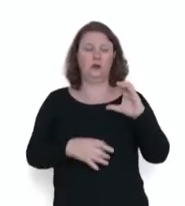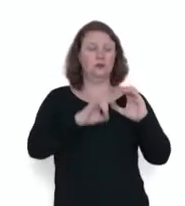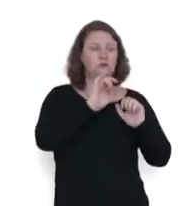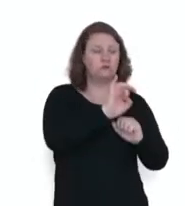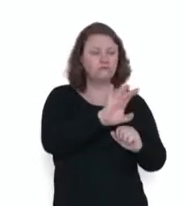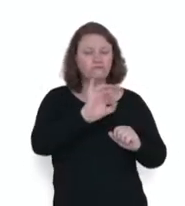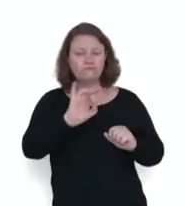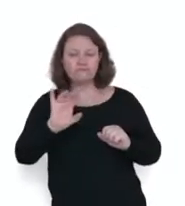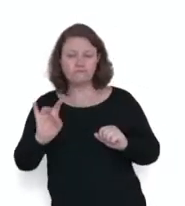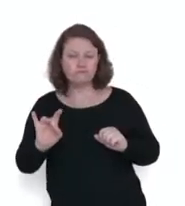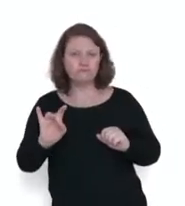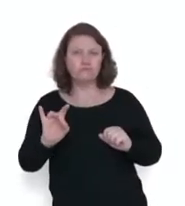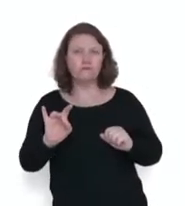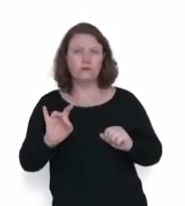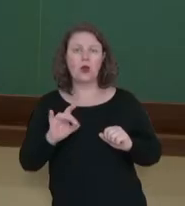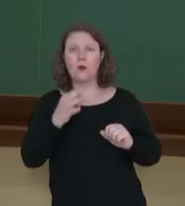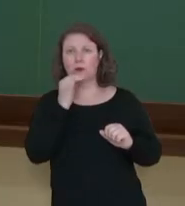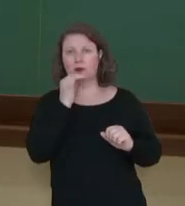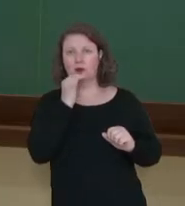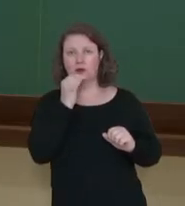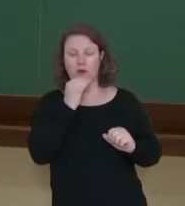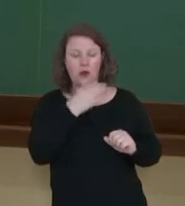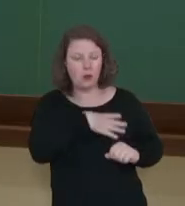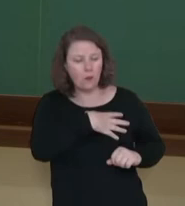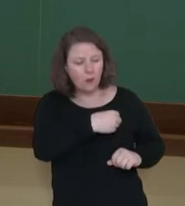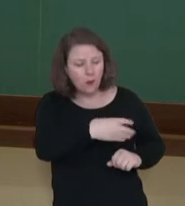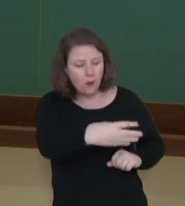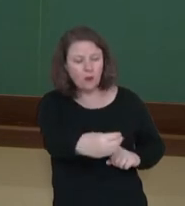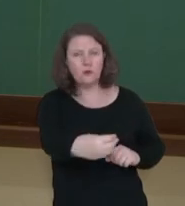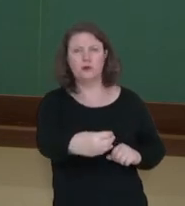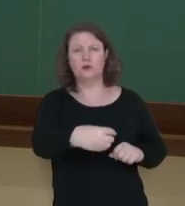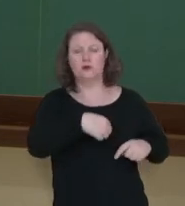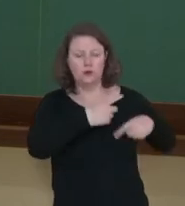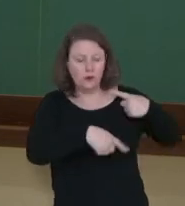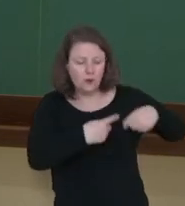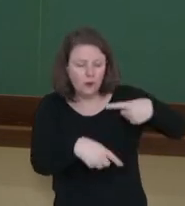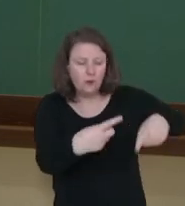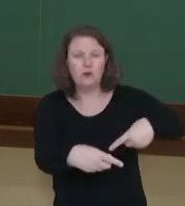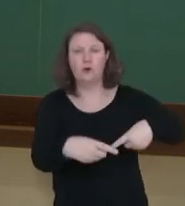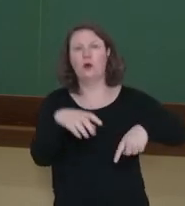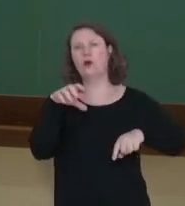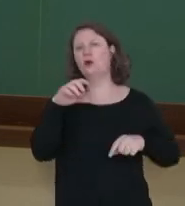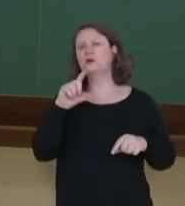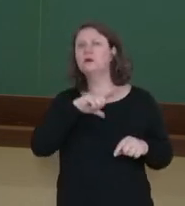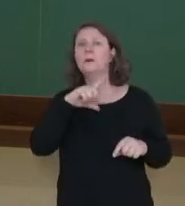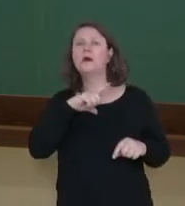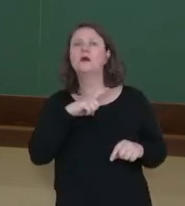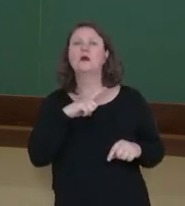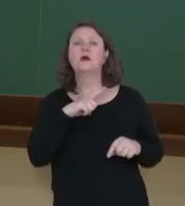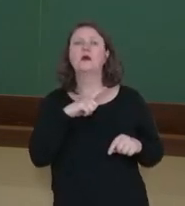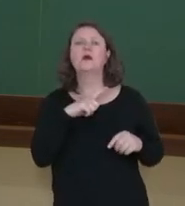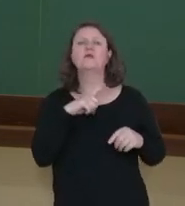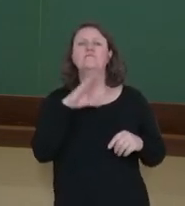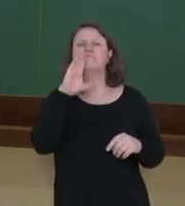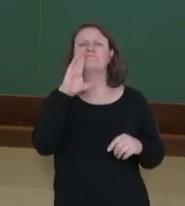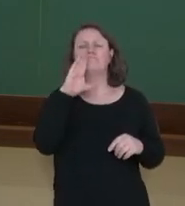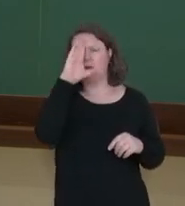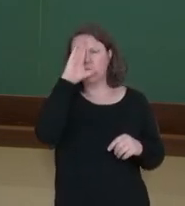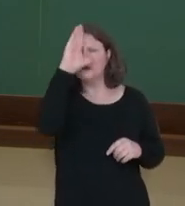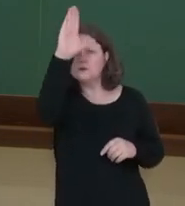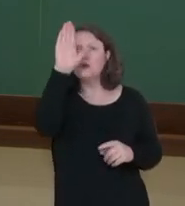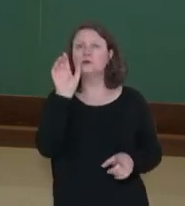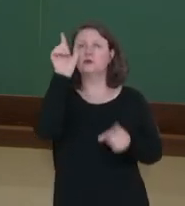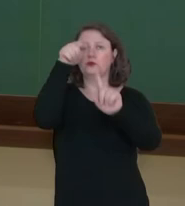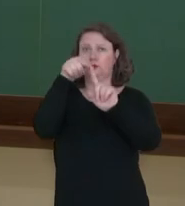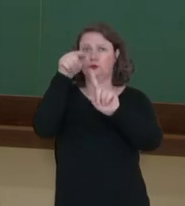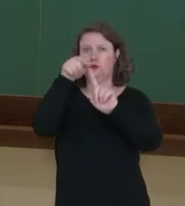organismo para a prole, para os organismos que vinham em sequência. Então, esse era o principal objetivo de